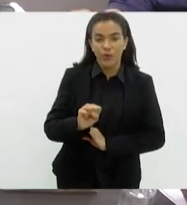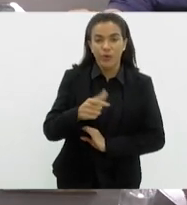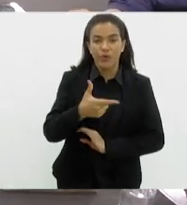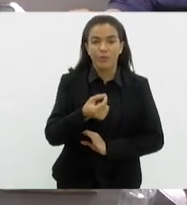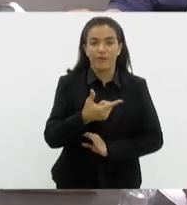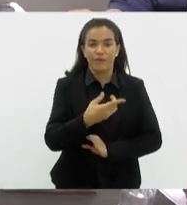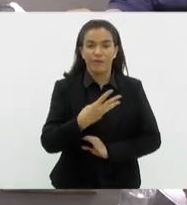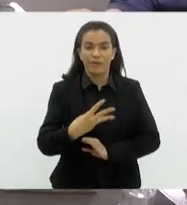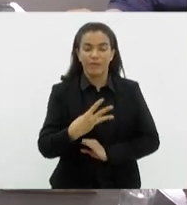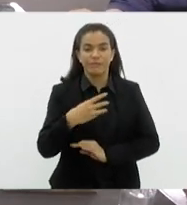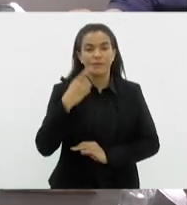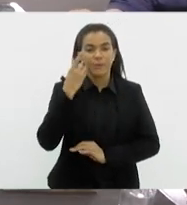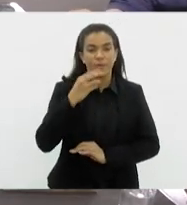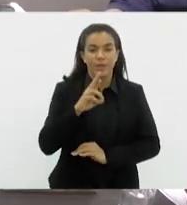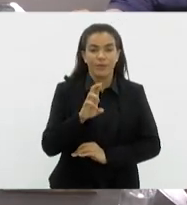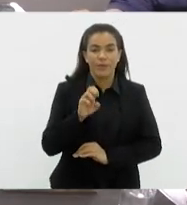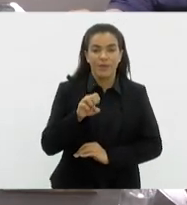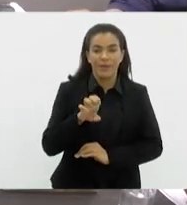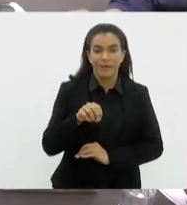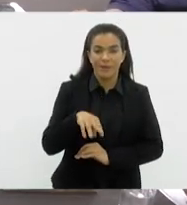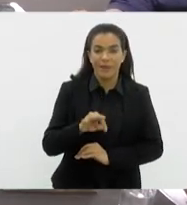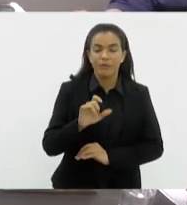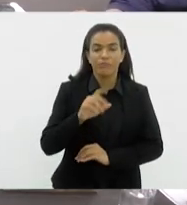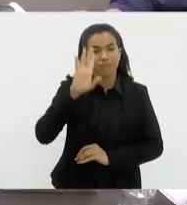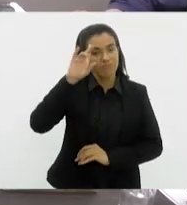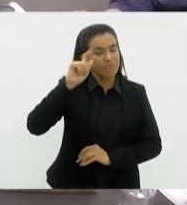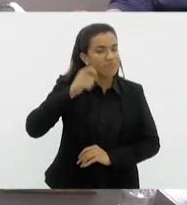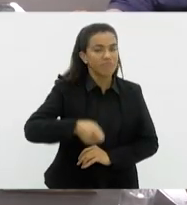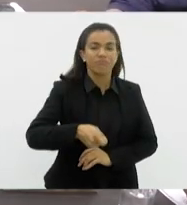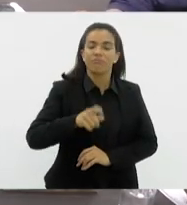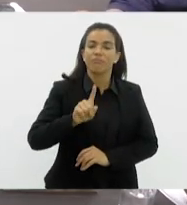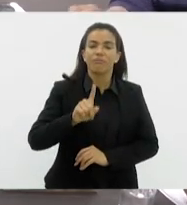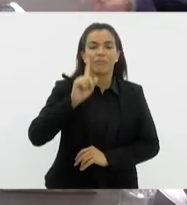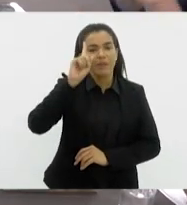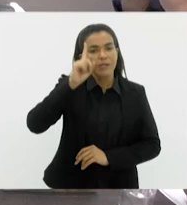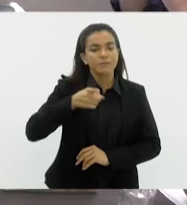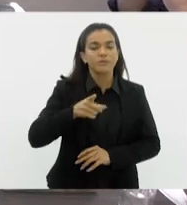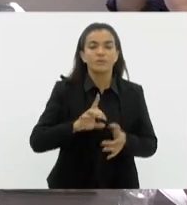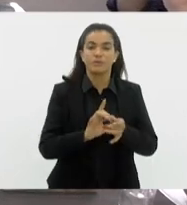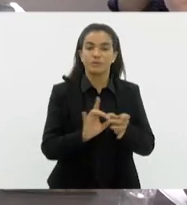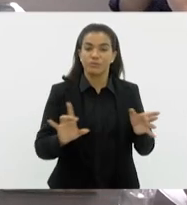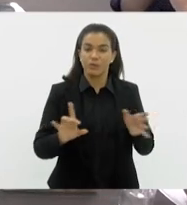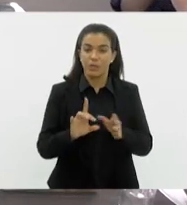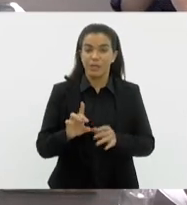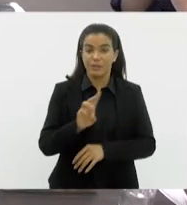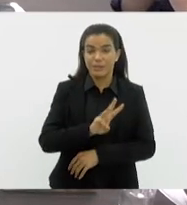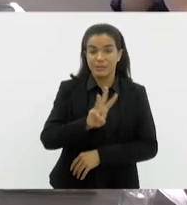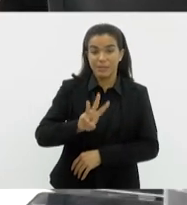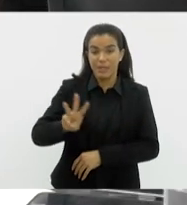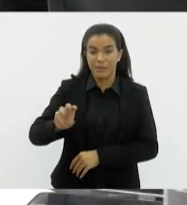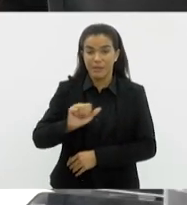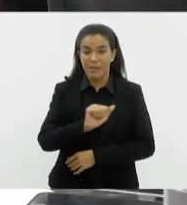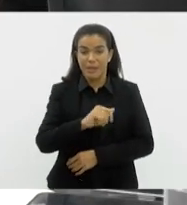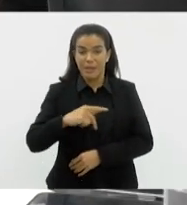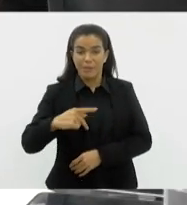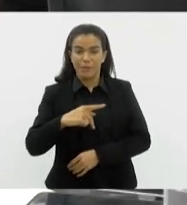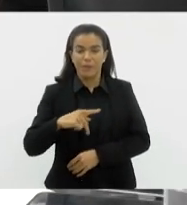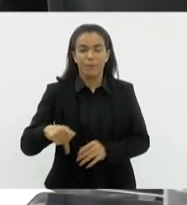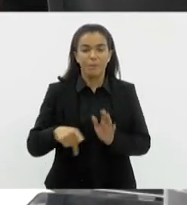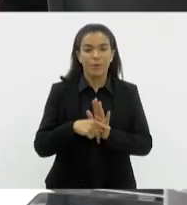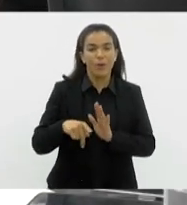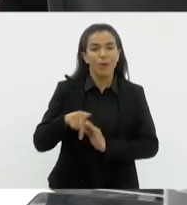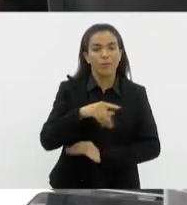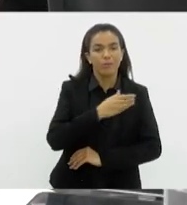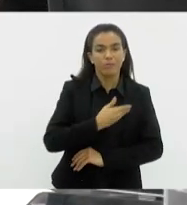de autoria do deputado Renato Machado, que determina que seja disponibilizado em sites e aplicativos de órgãos públicos